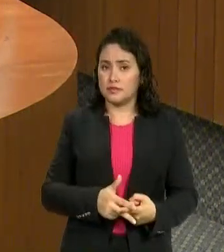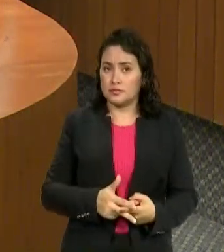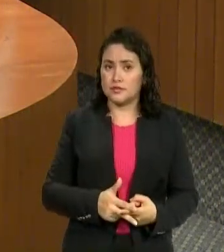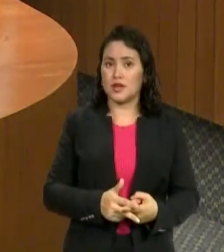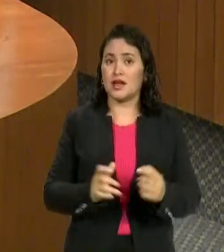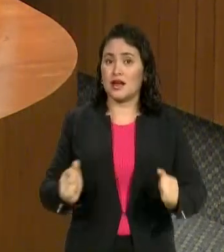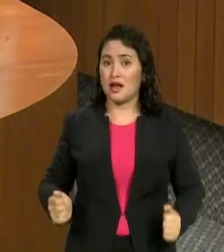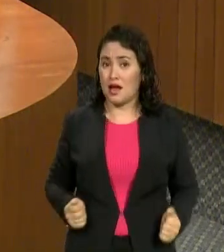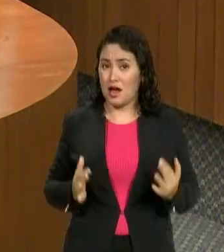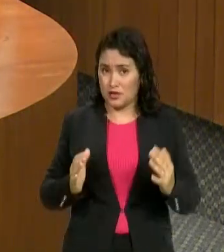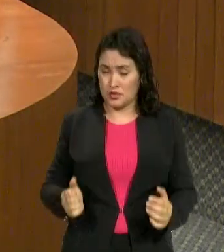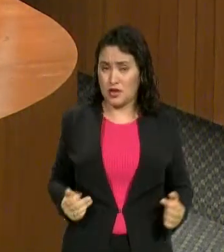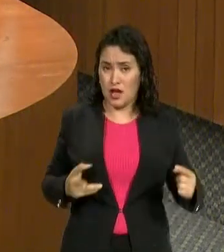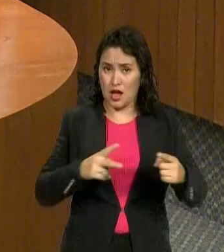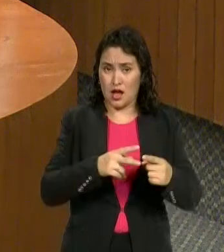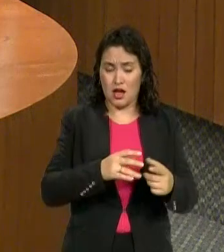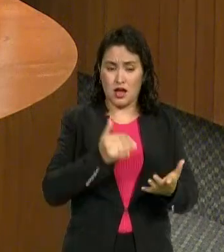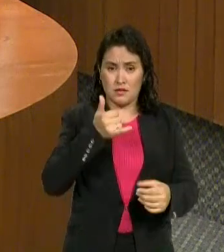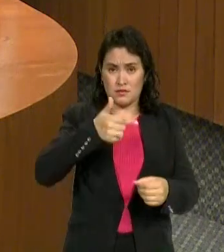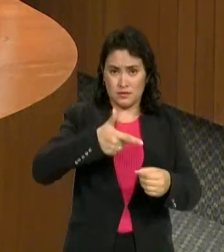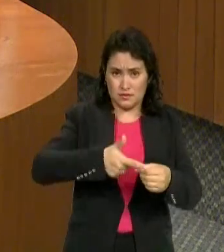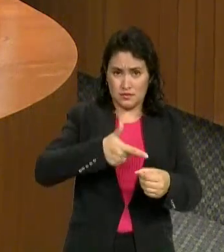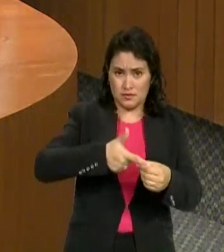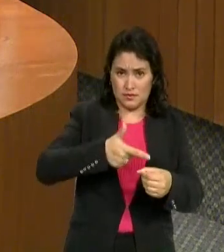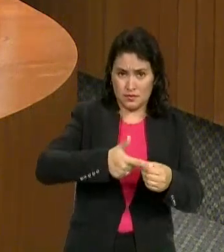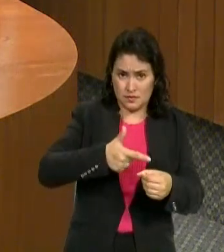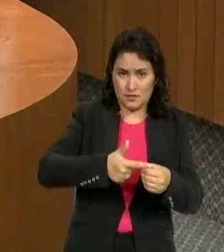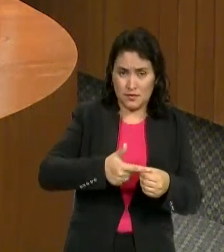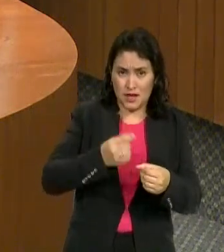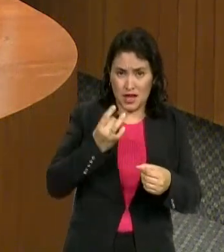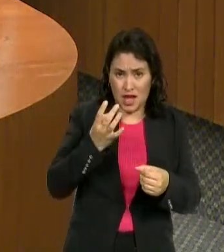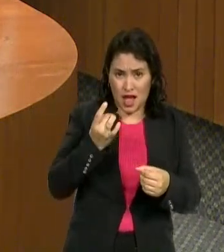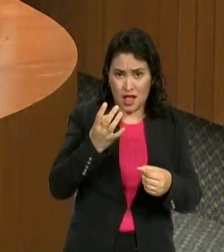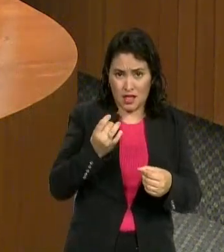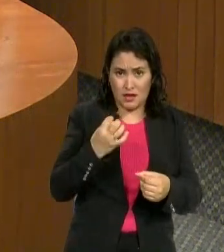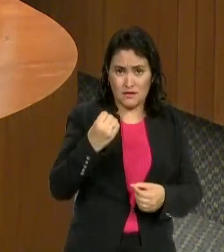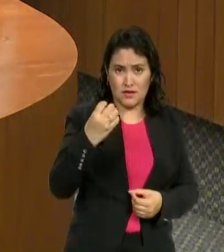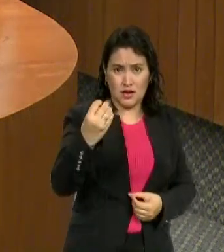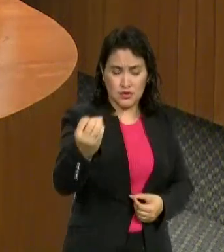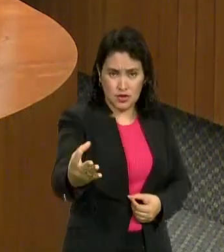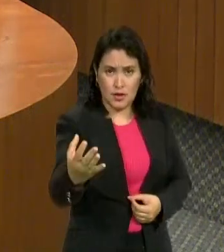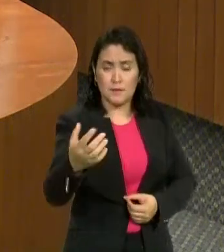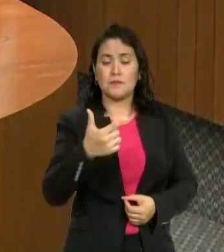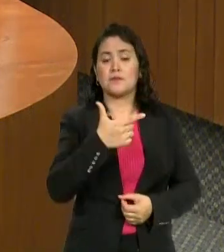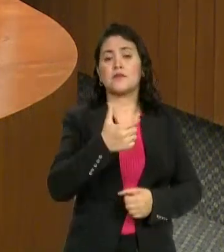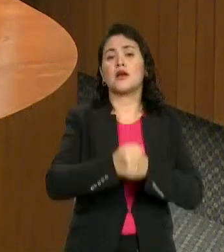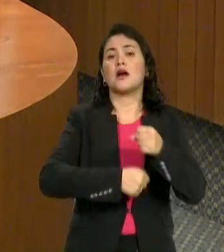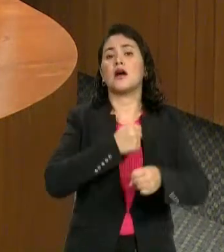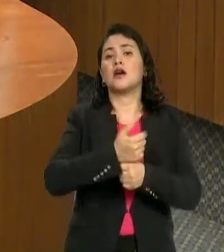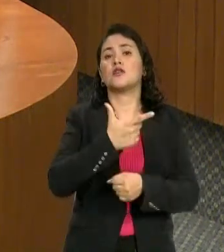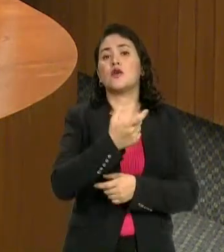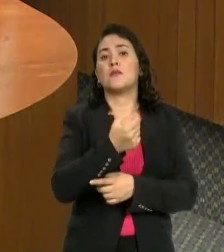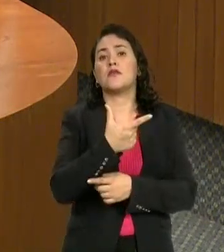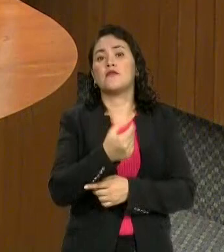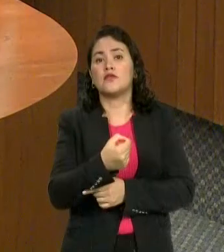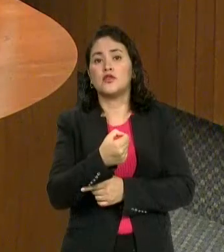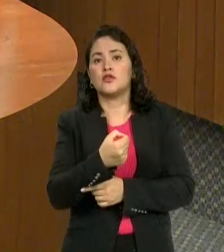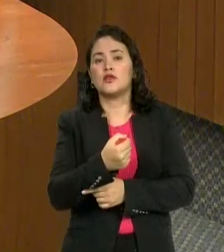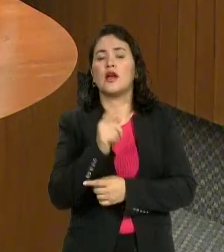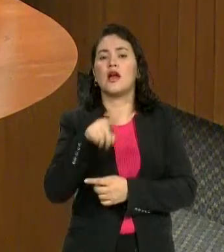de combustível por viagem, ele era R$ 803,00 em 2020. Com o aumento do